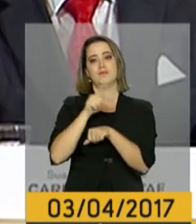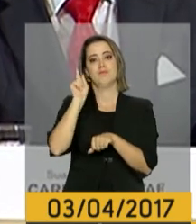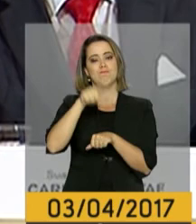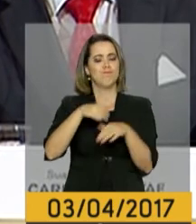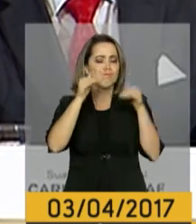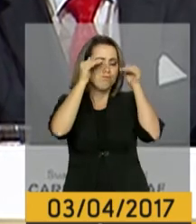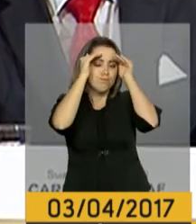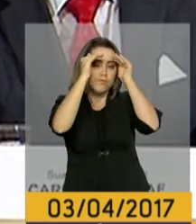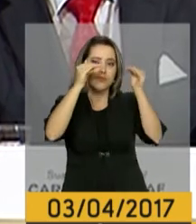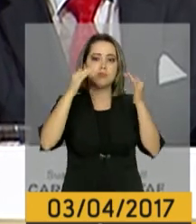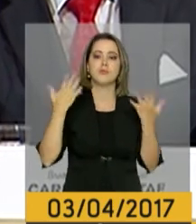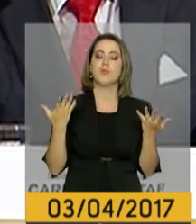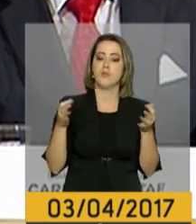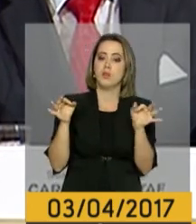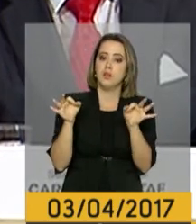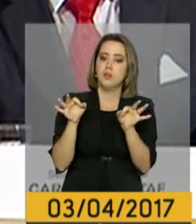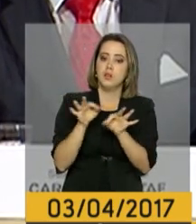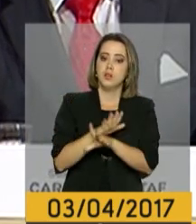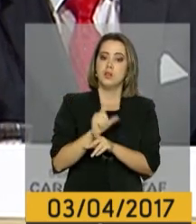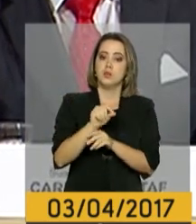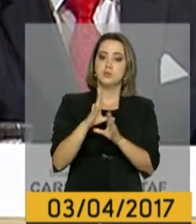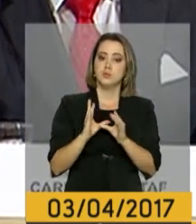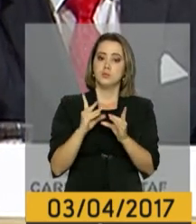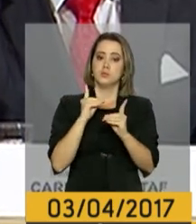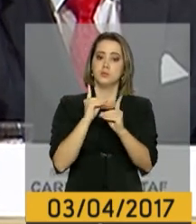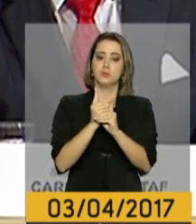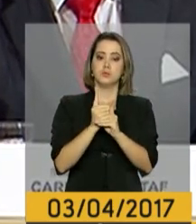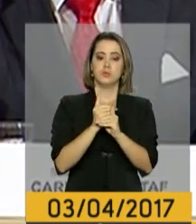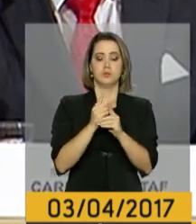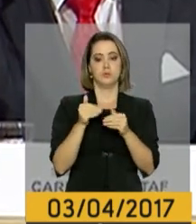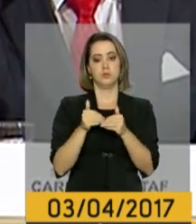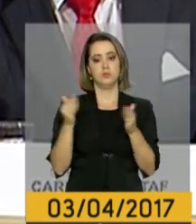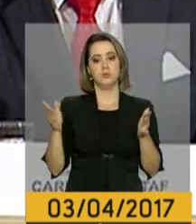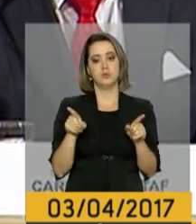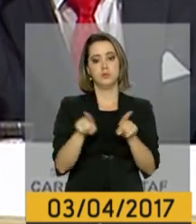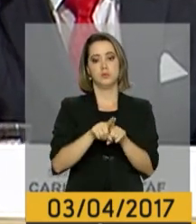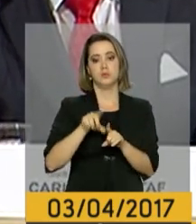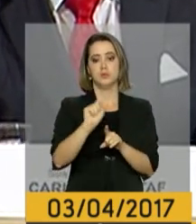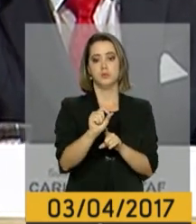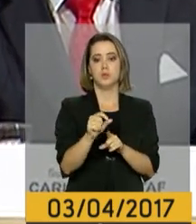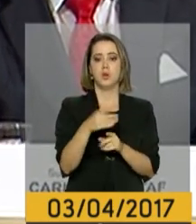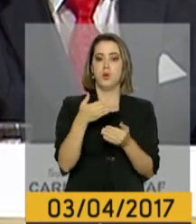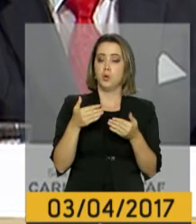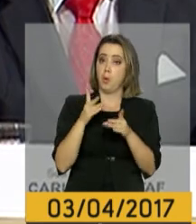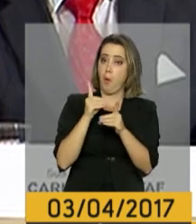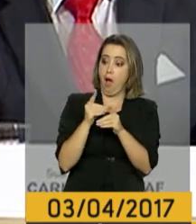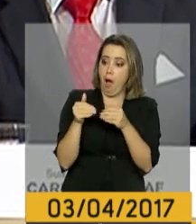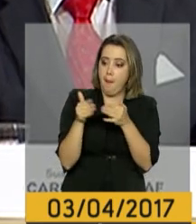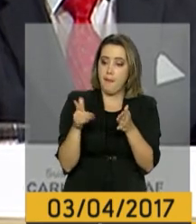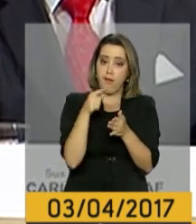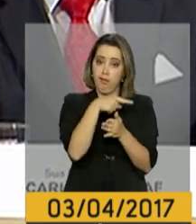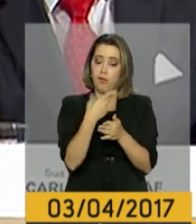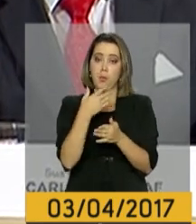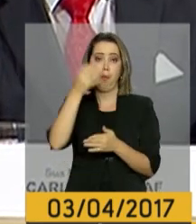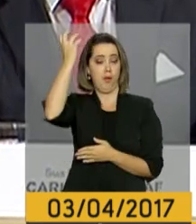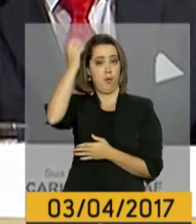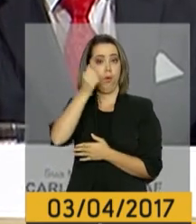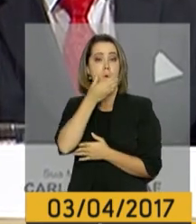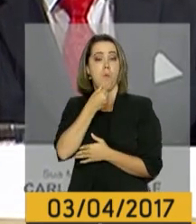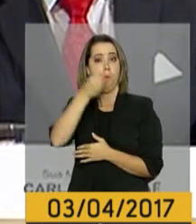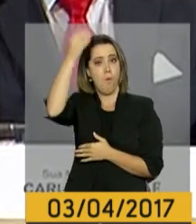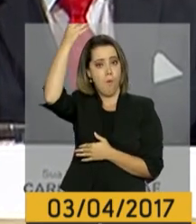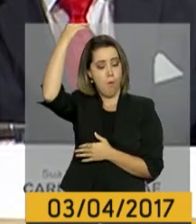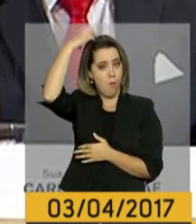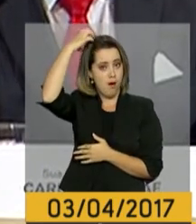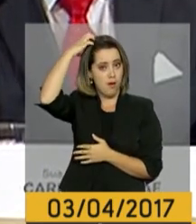honra encerrar encontro aberto por sua majestade, o rei